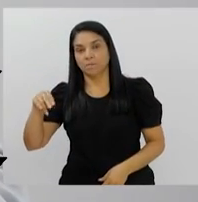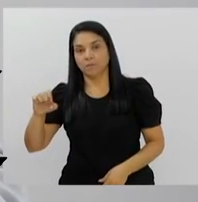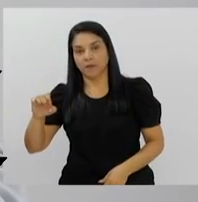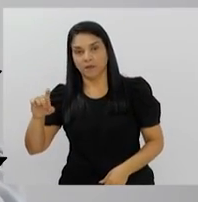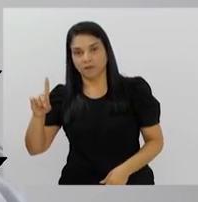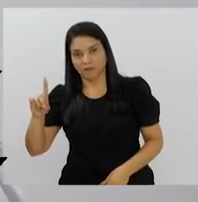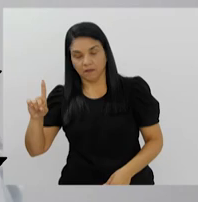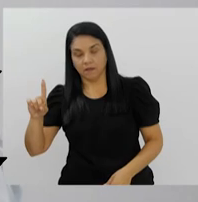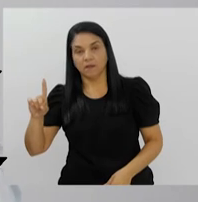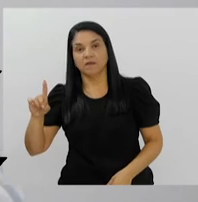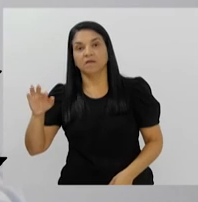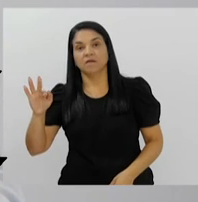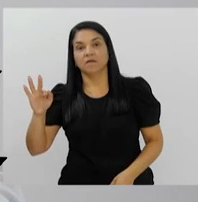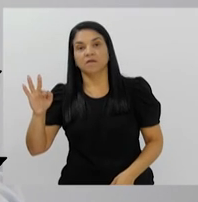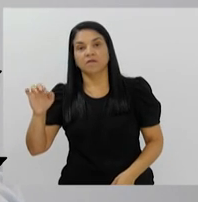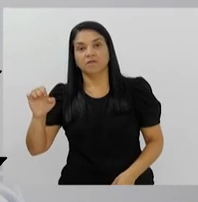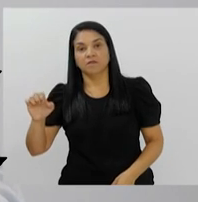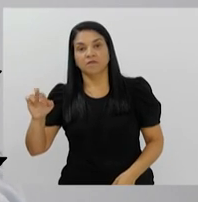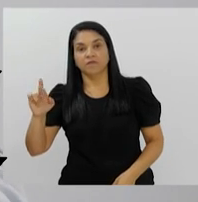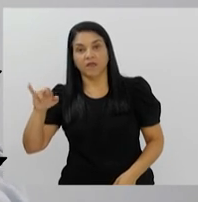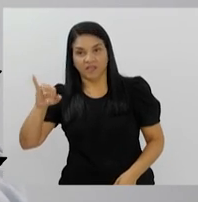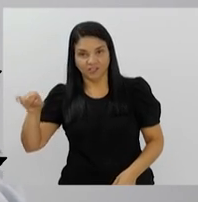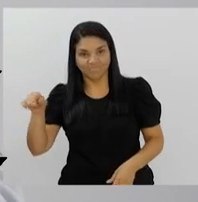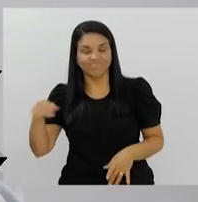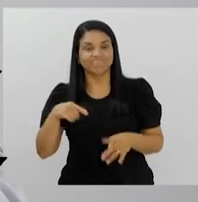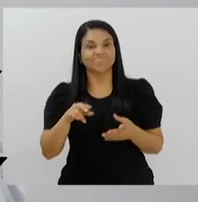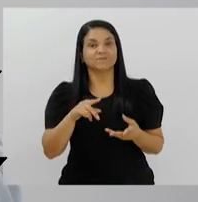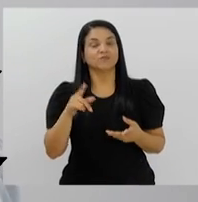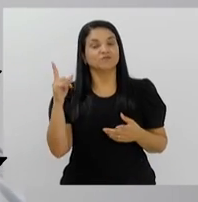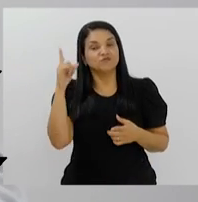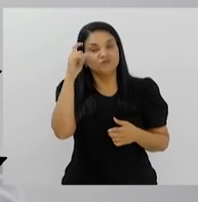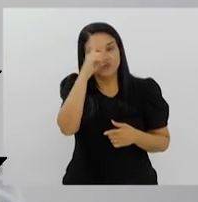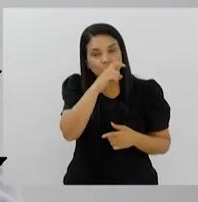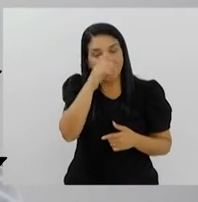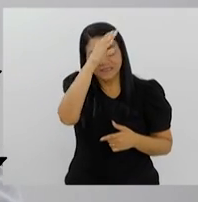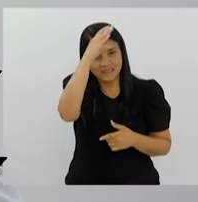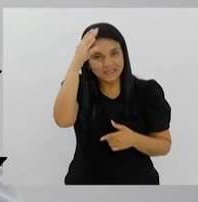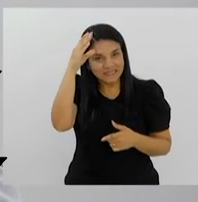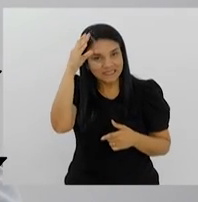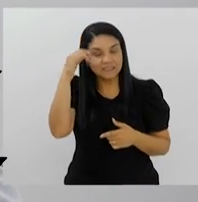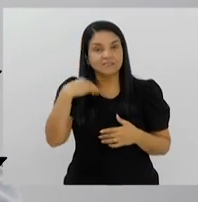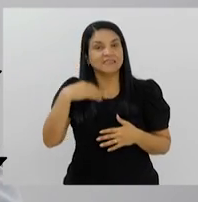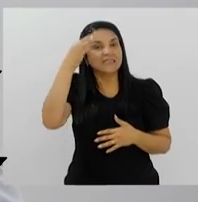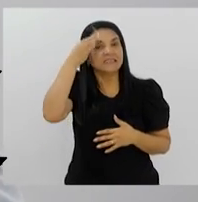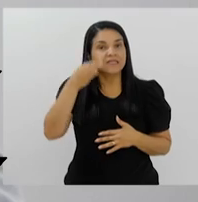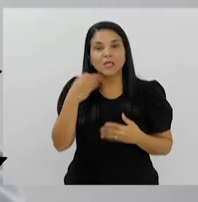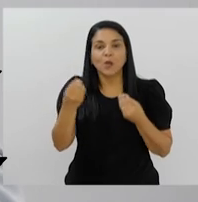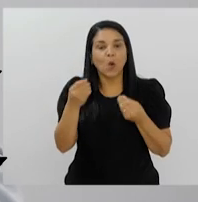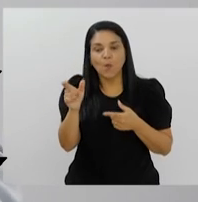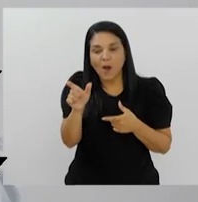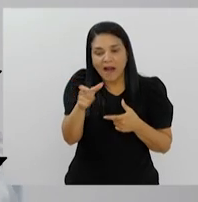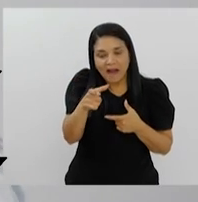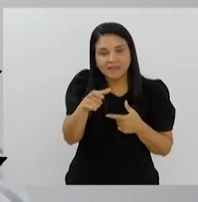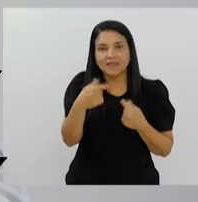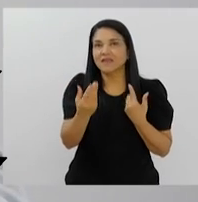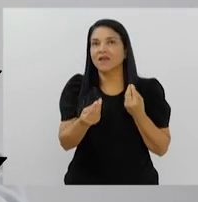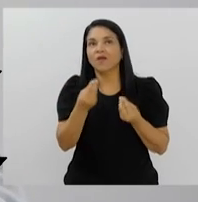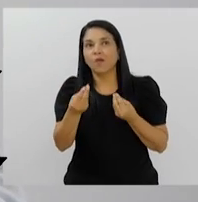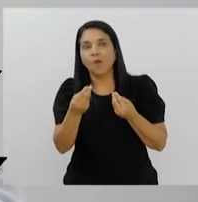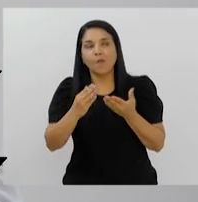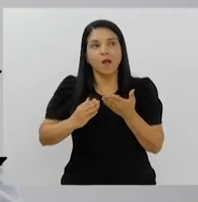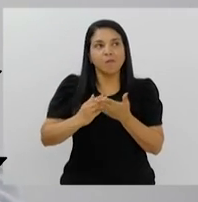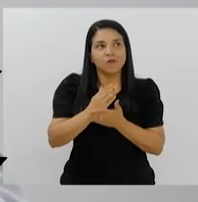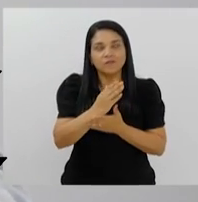entender como funciona o sistema novo problema de de carteira do próprio plano de saúde a dificuldade de